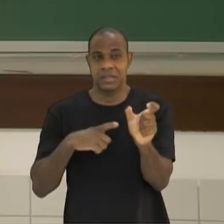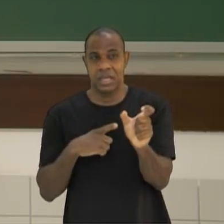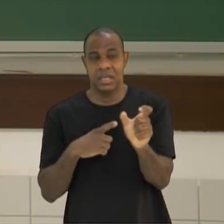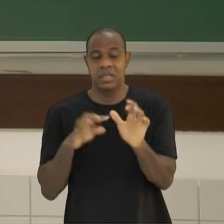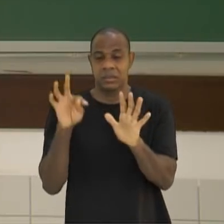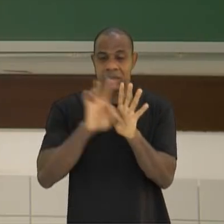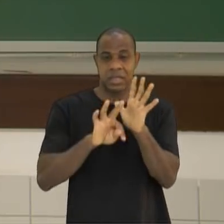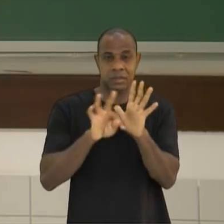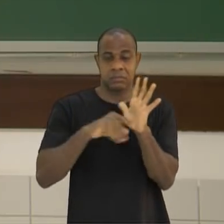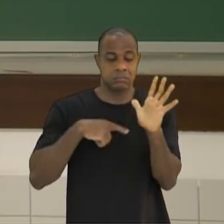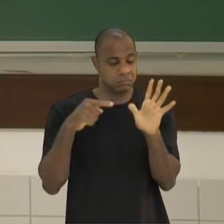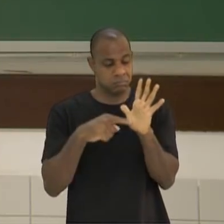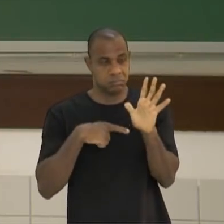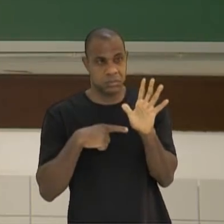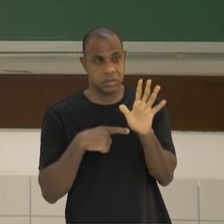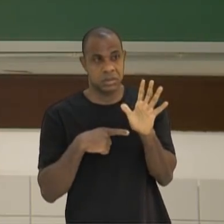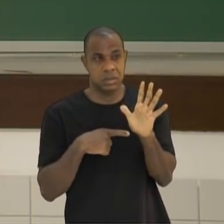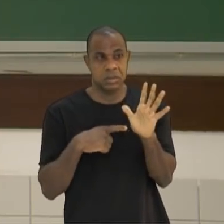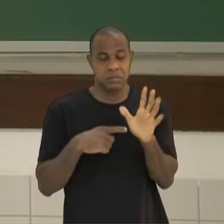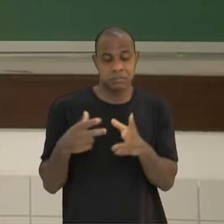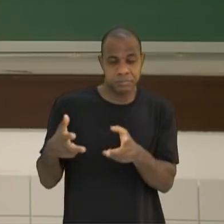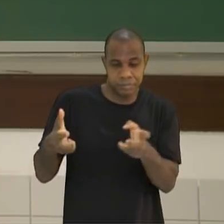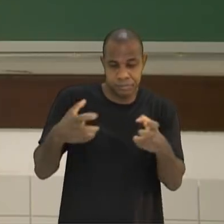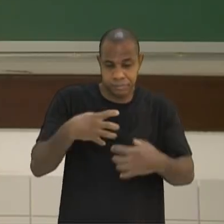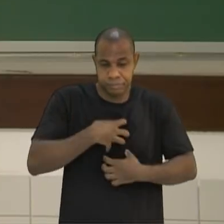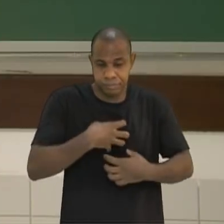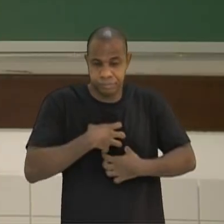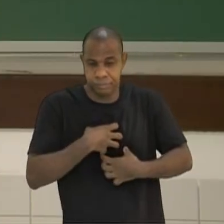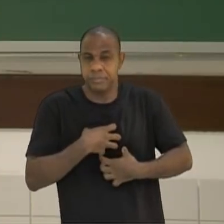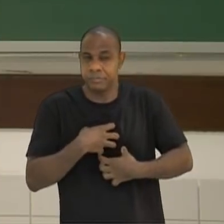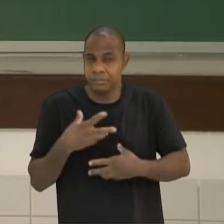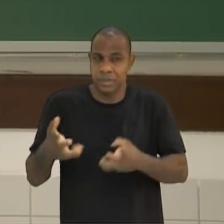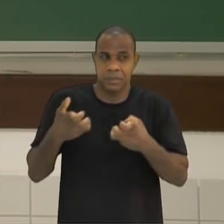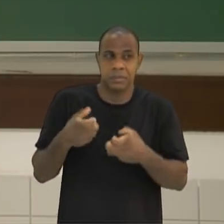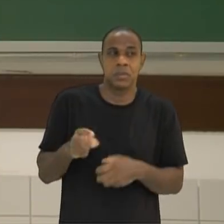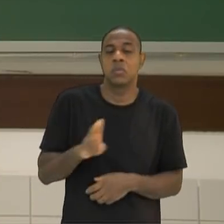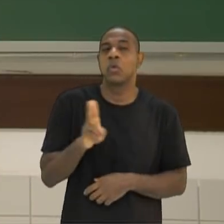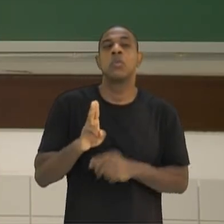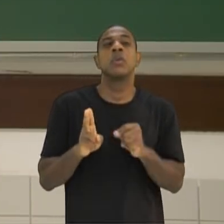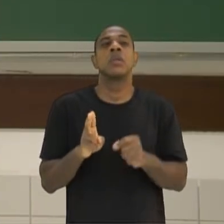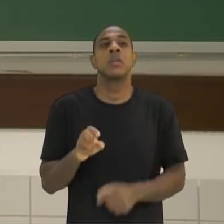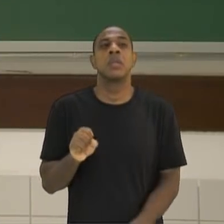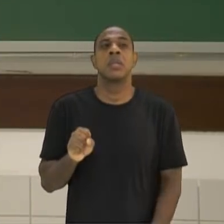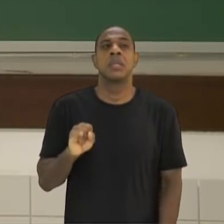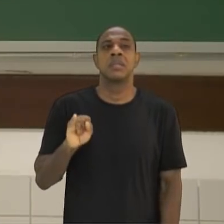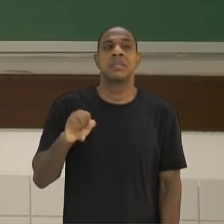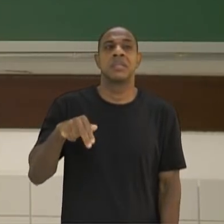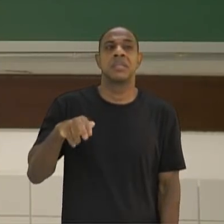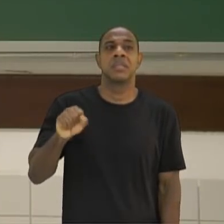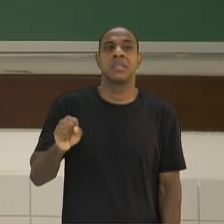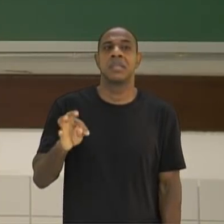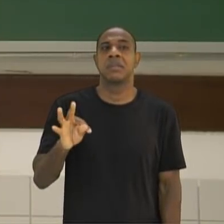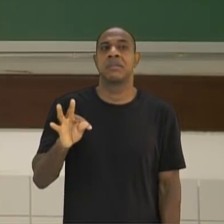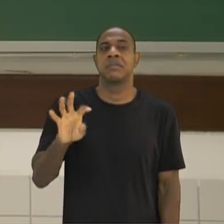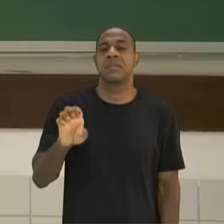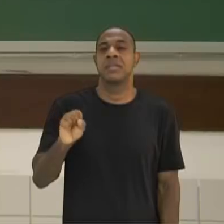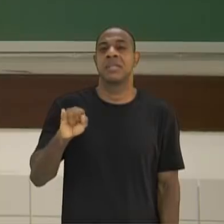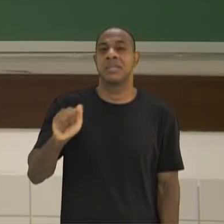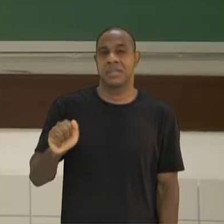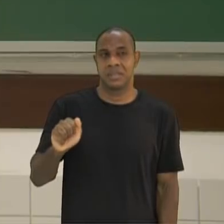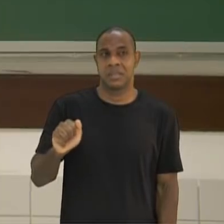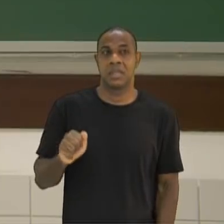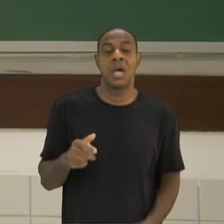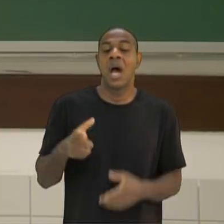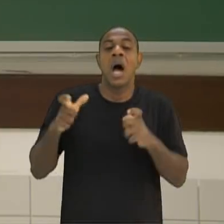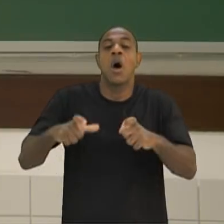nos textos literários provocam um desses 5 sentidos, a gente chama esse fenômeno de sinestesia. Então, eu vou pedir para vocês